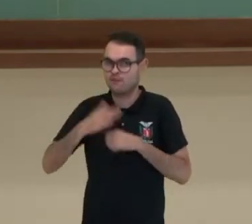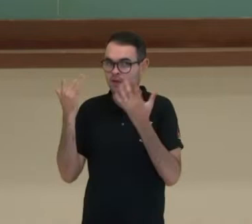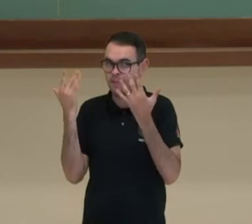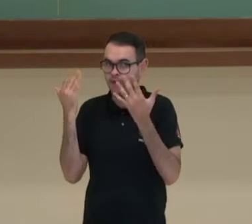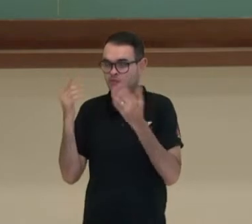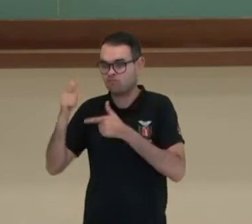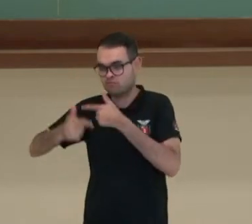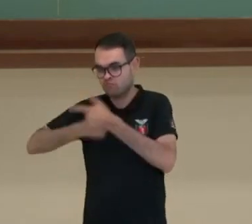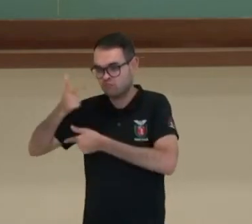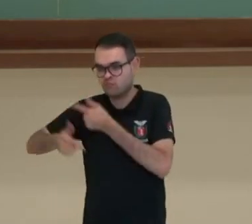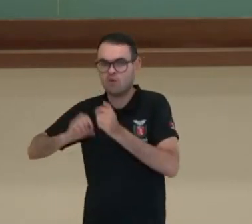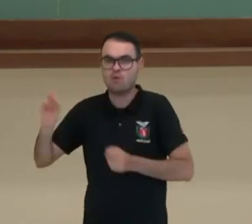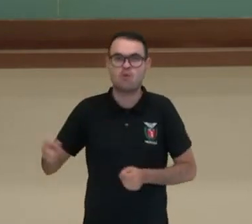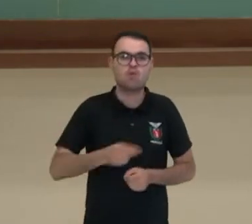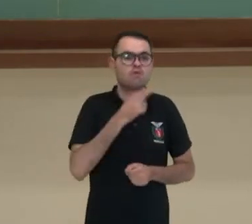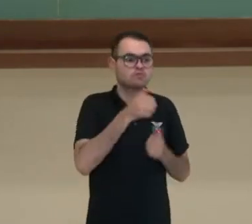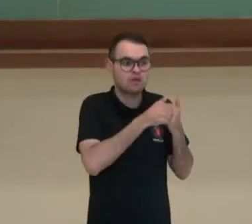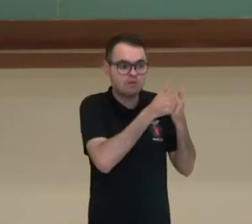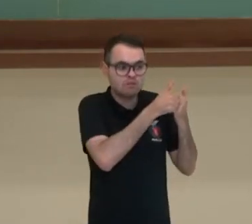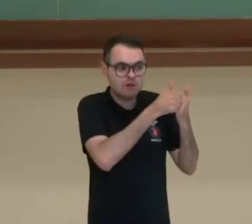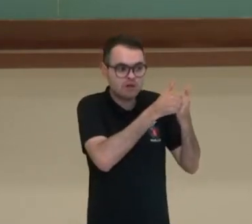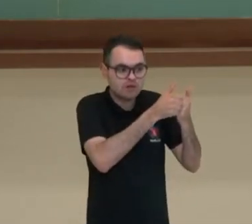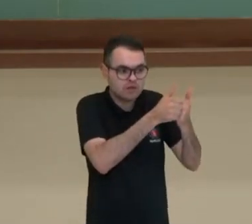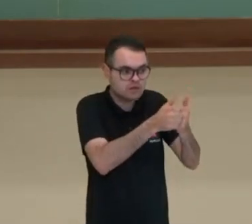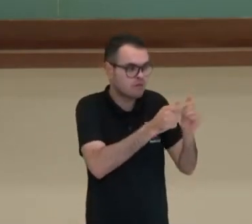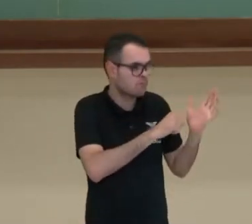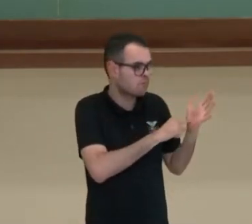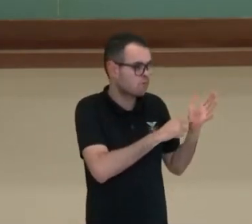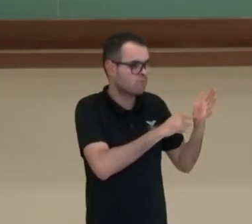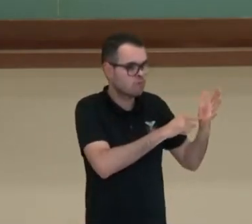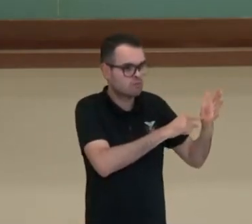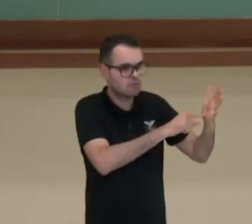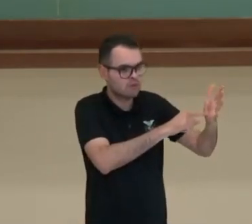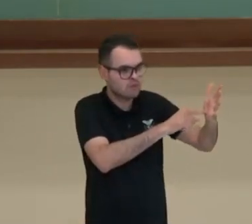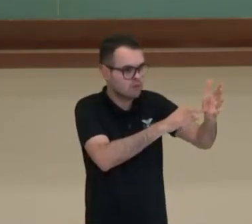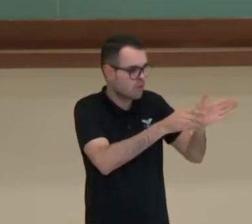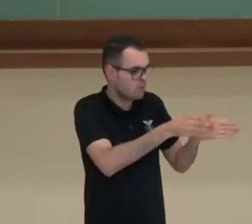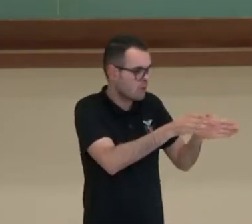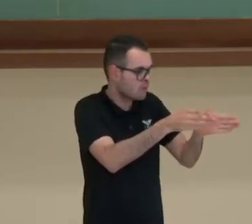manualmente ou que você tem que acompanhar uma máquina e a máquina está